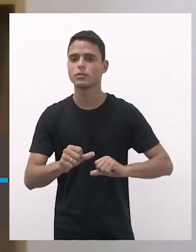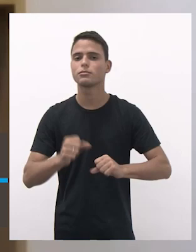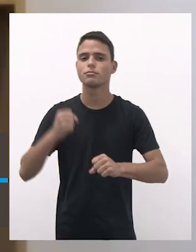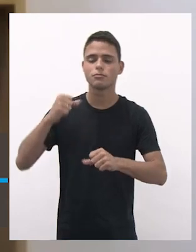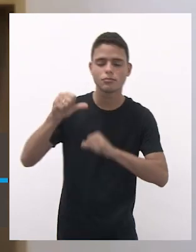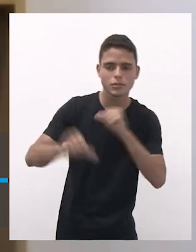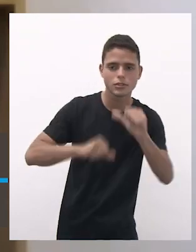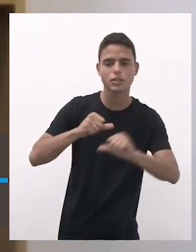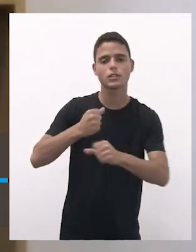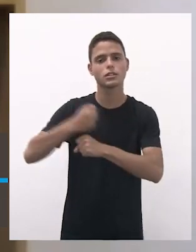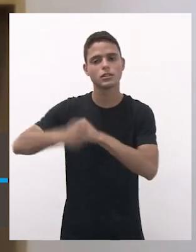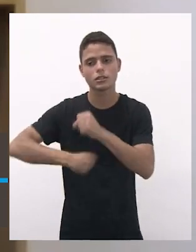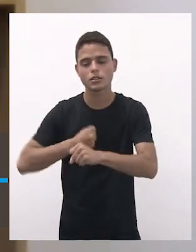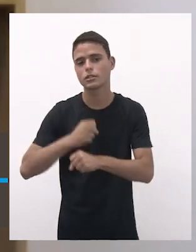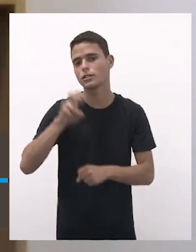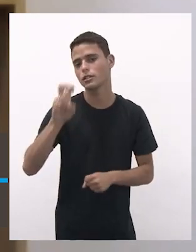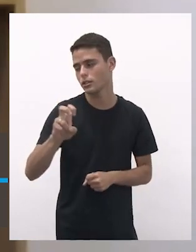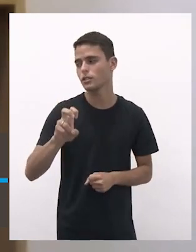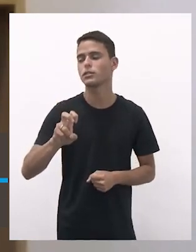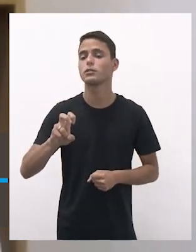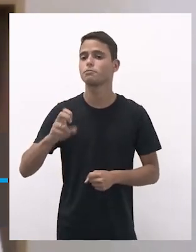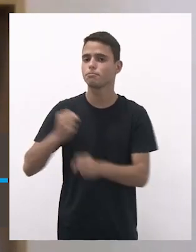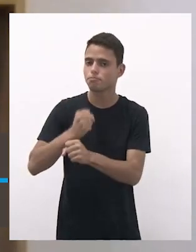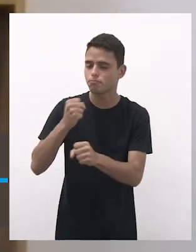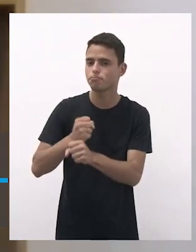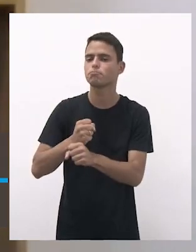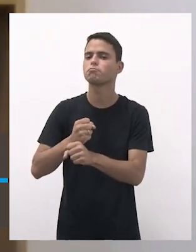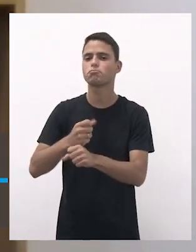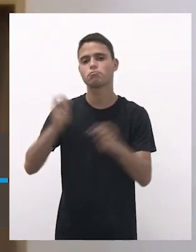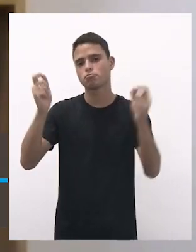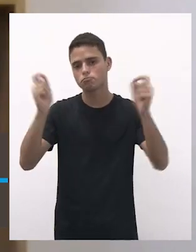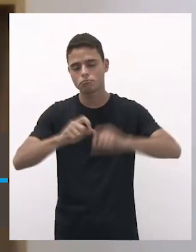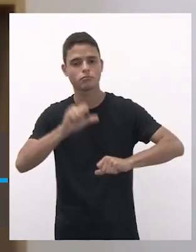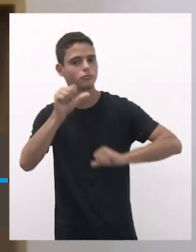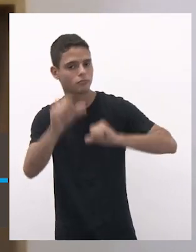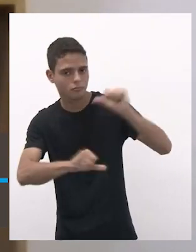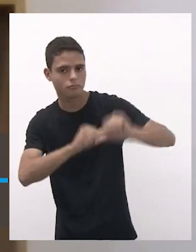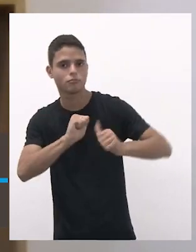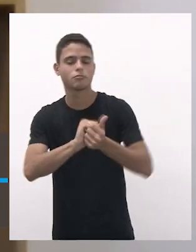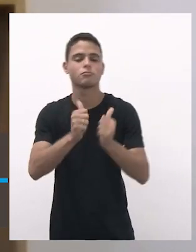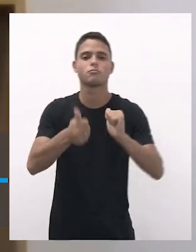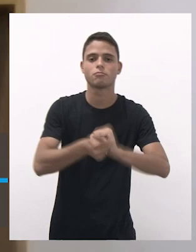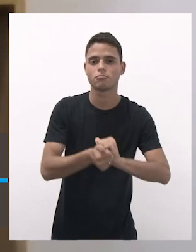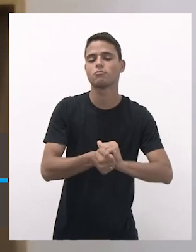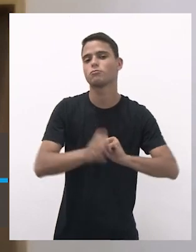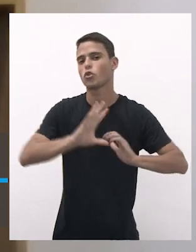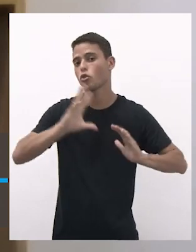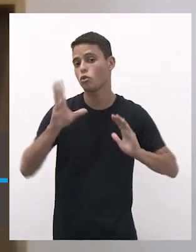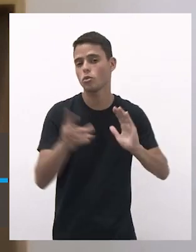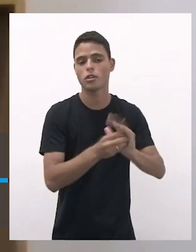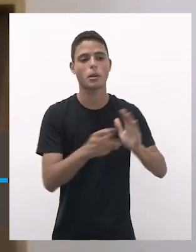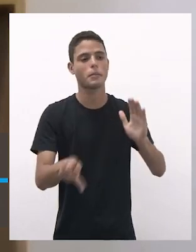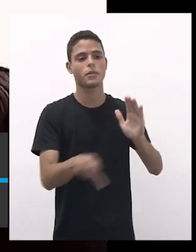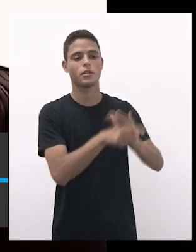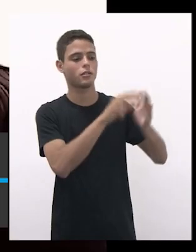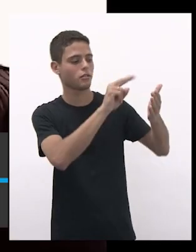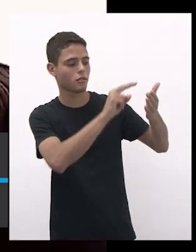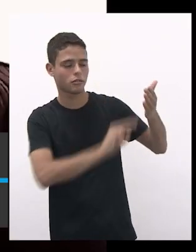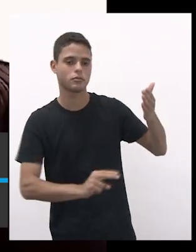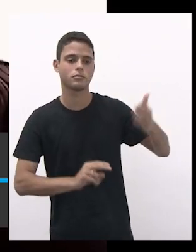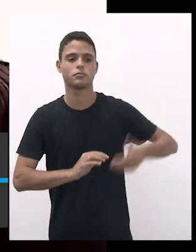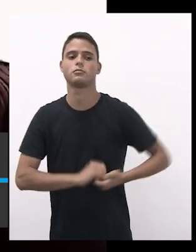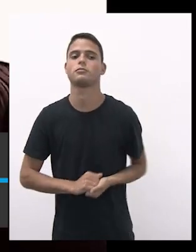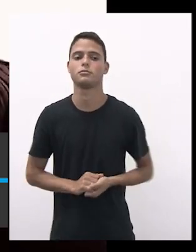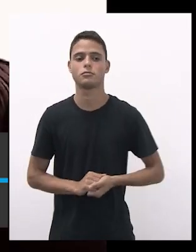5 anos, tenho certeza que vou mudar nos próximos anos também. E tudo isso em função da leitura.